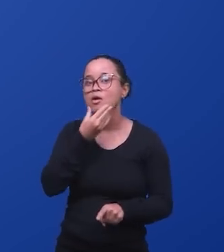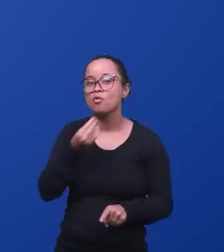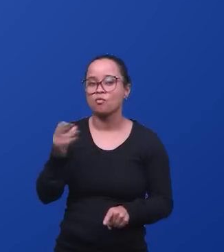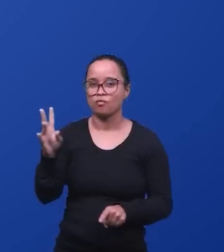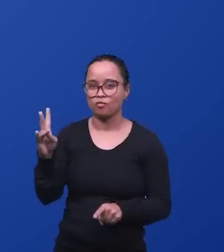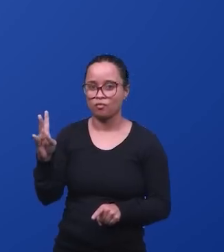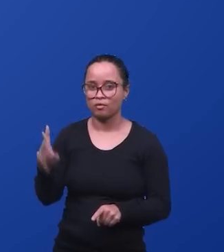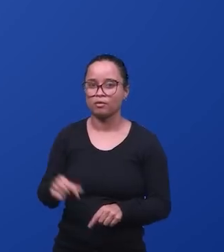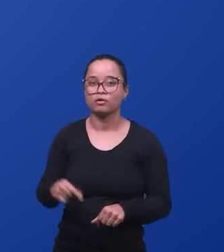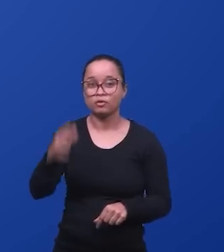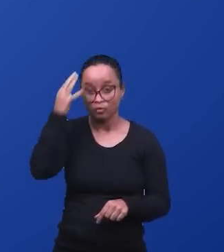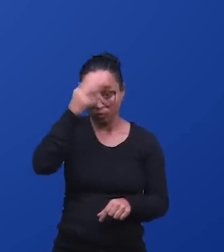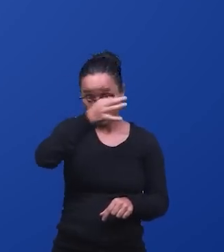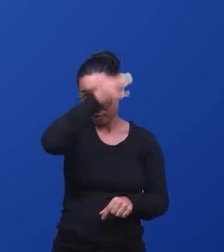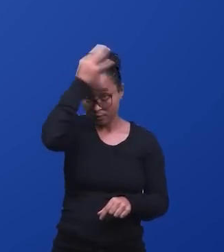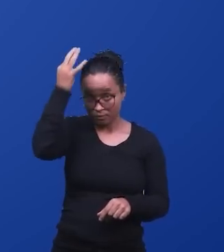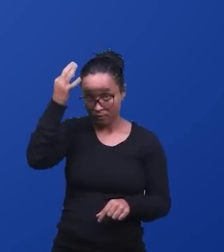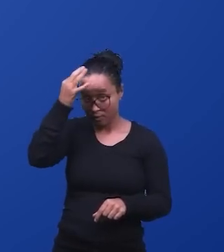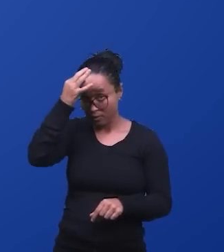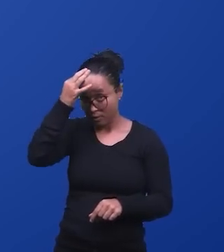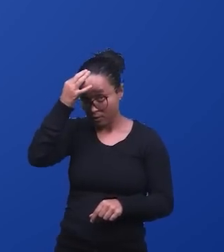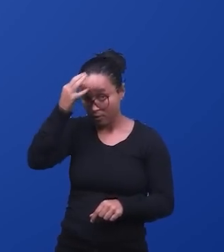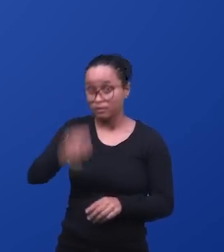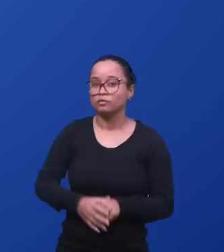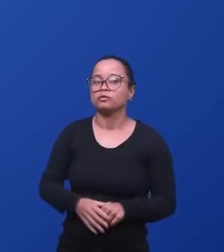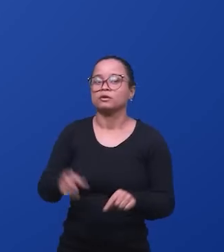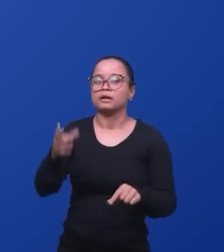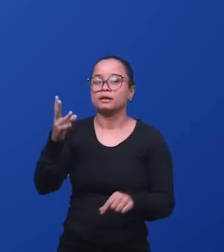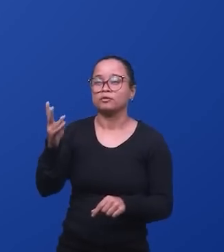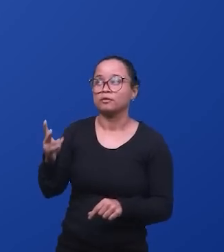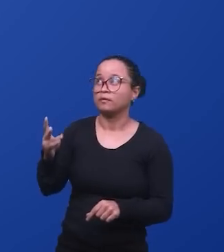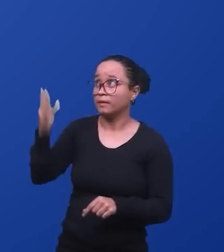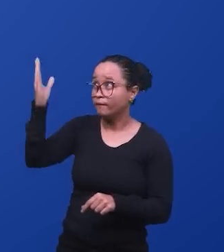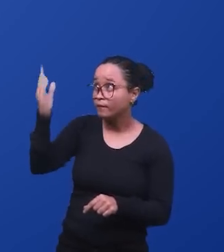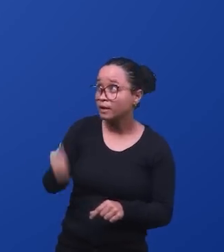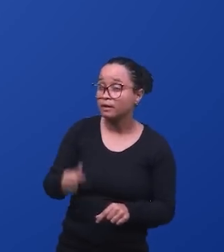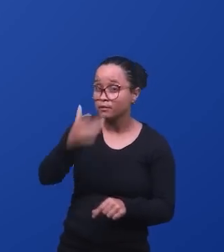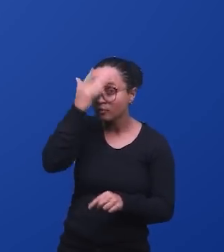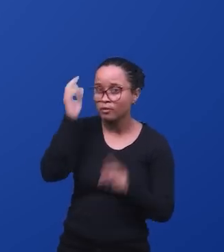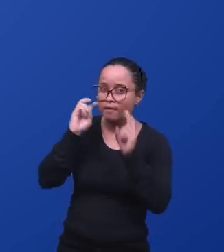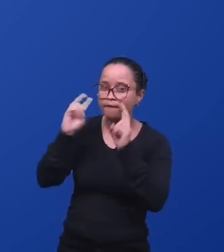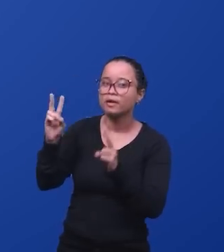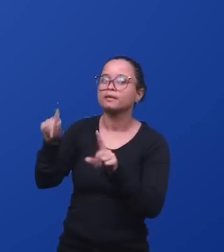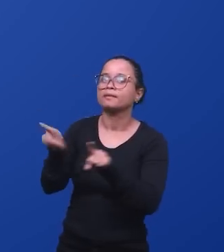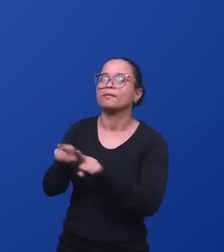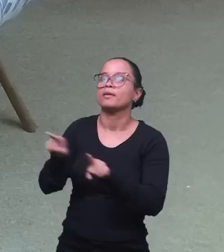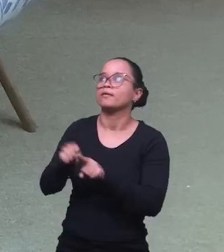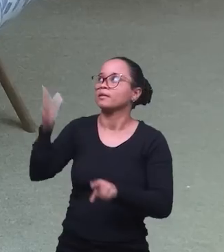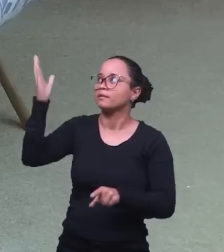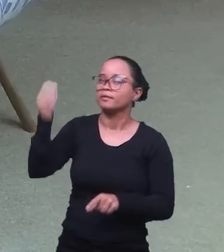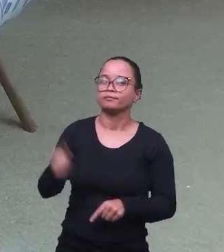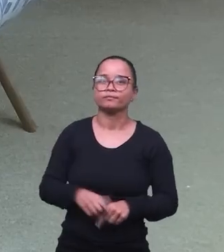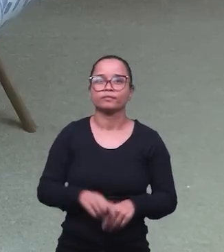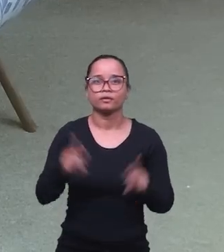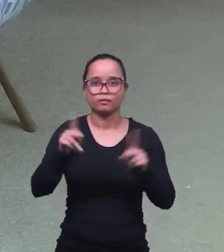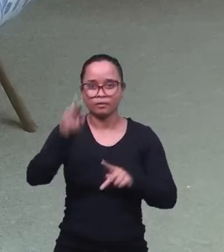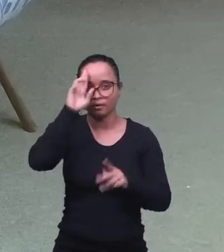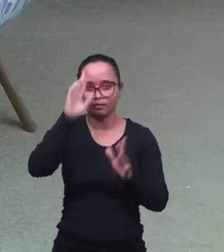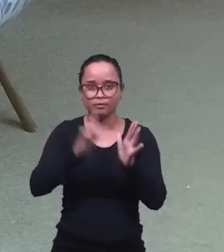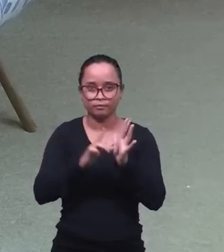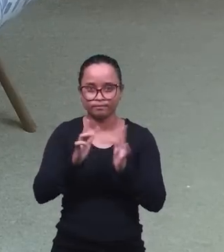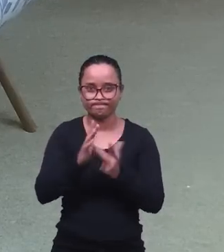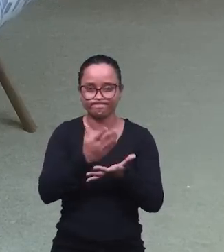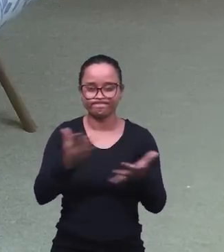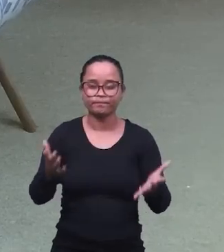assim: e o Espírito e a esposa dizem vem, e quem ouve, diga vem. A paz do Senhor. Quero deixar aqui o abraço